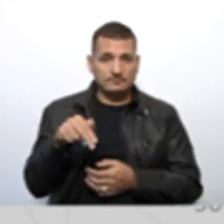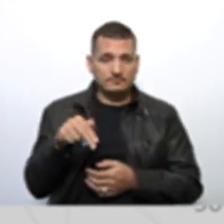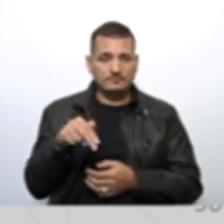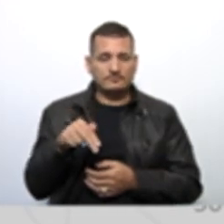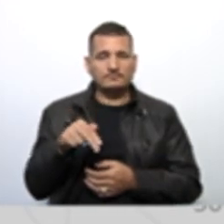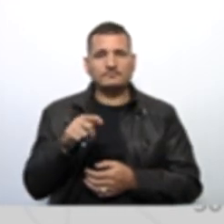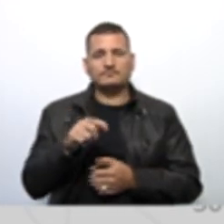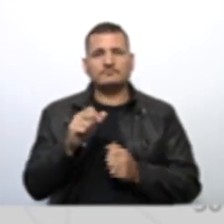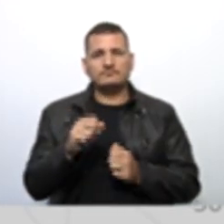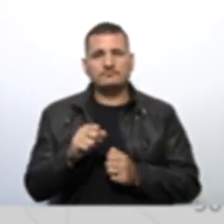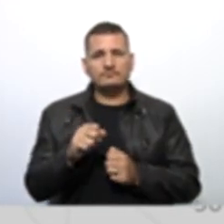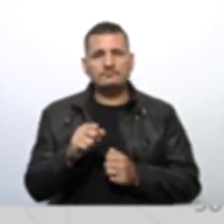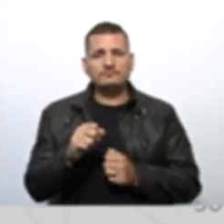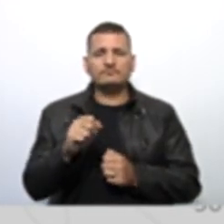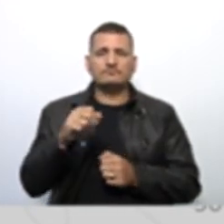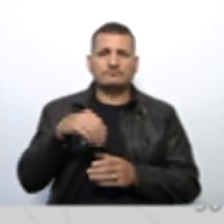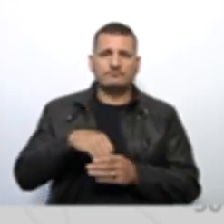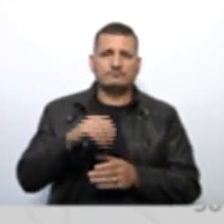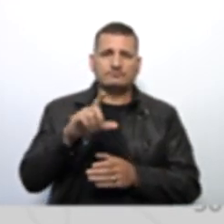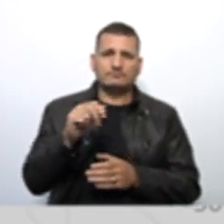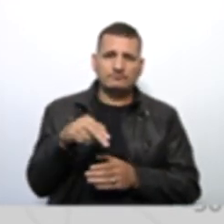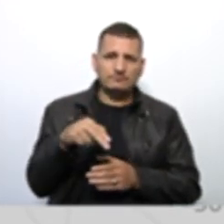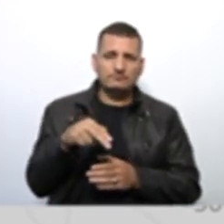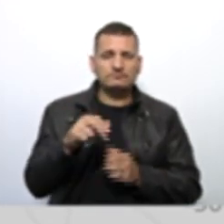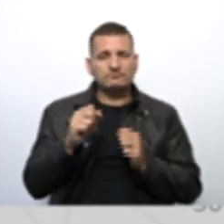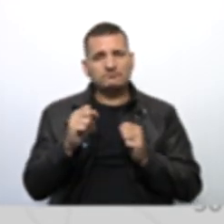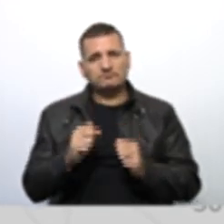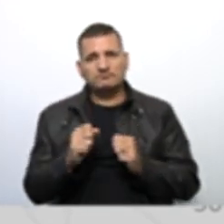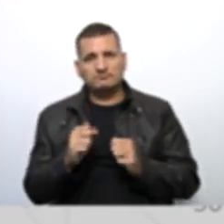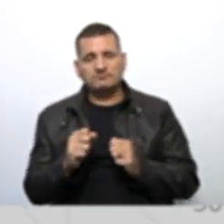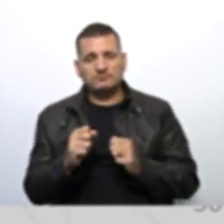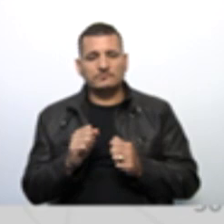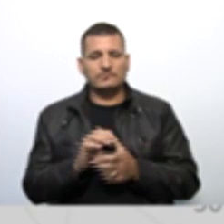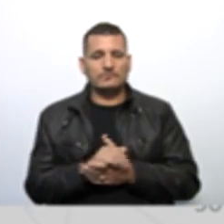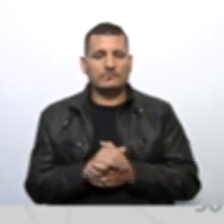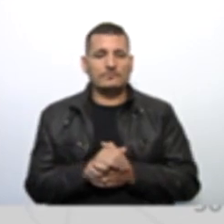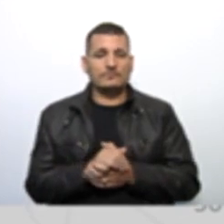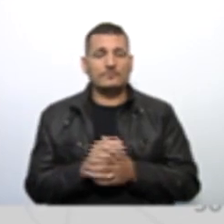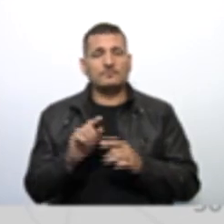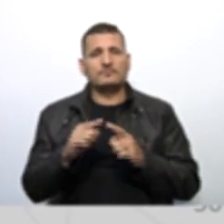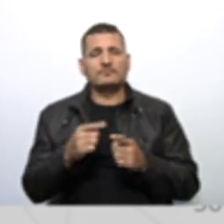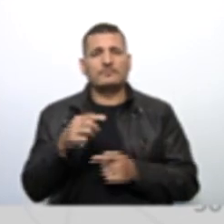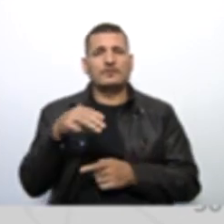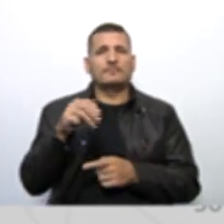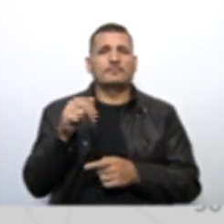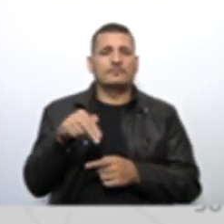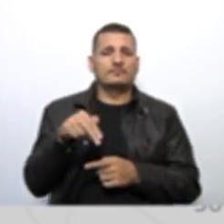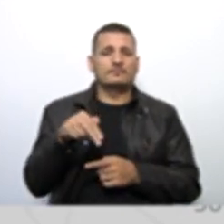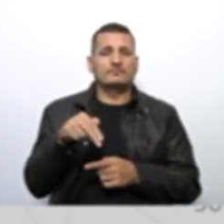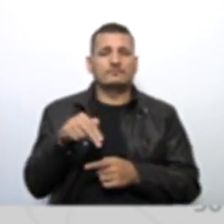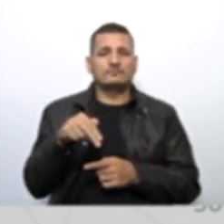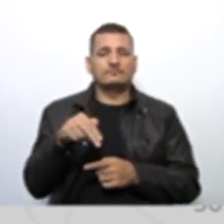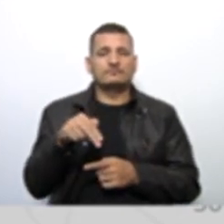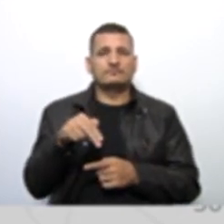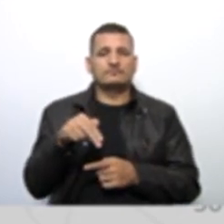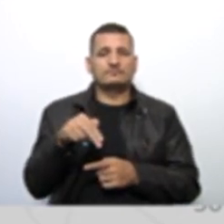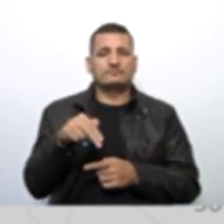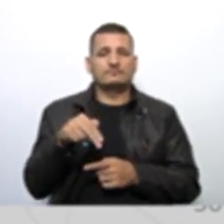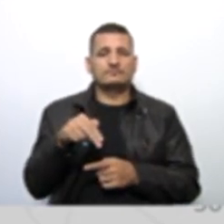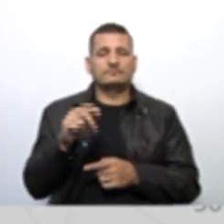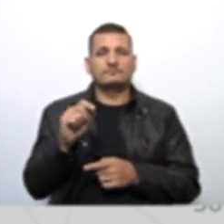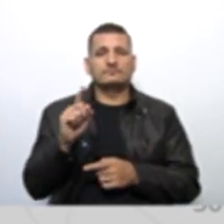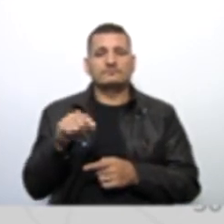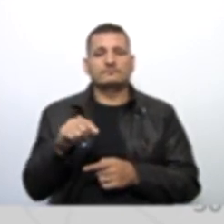da MAN, ela pode ter a LAN? Pode. Por que não? Porém, na MAN é o quê? É a LAN da rede